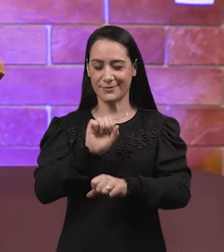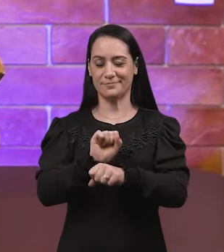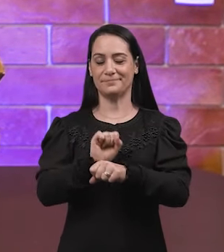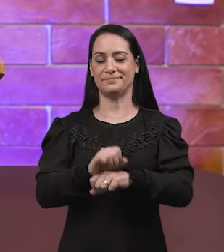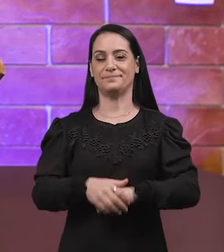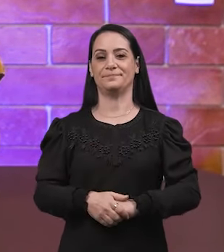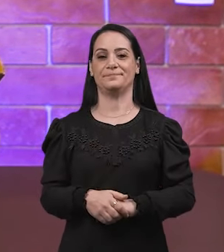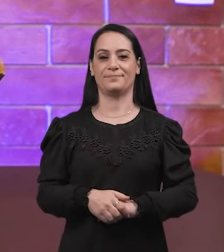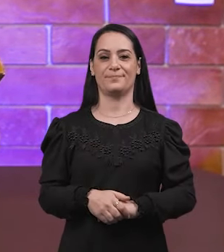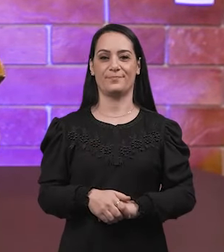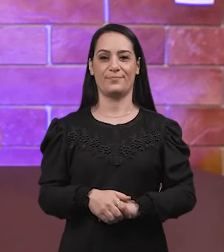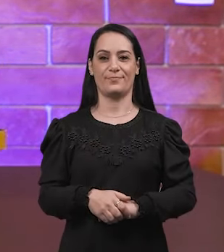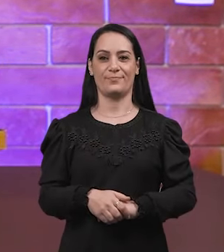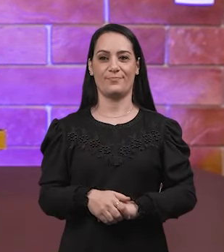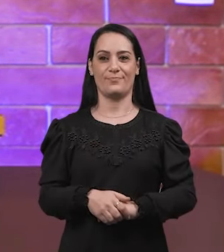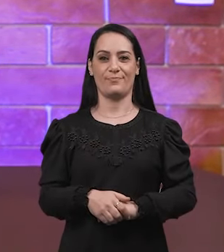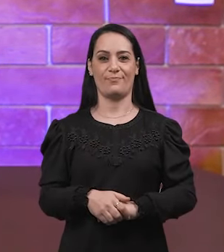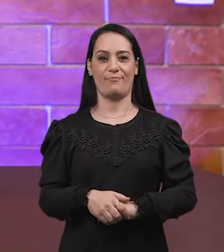limpada aqui na mesa.